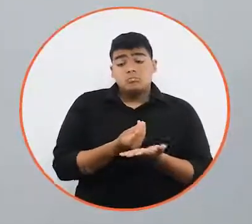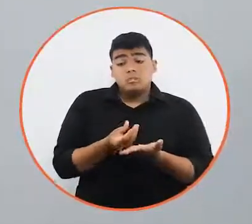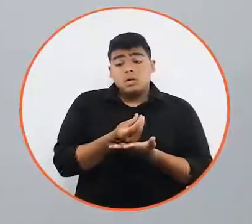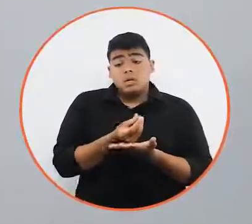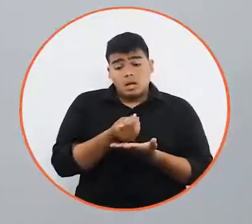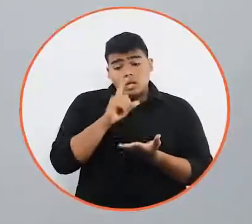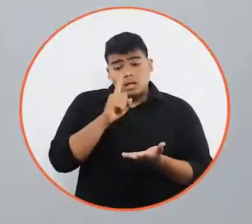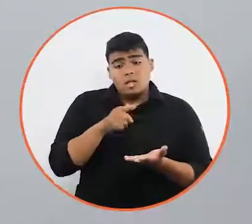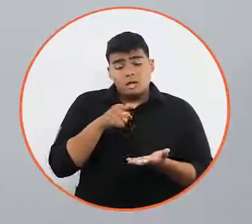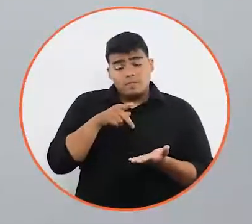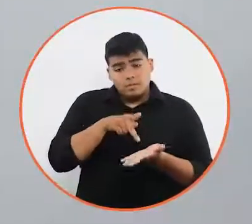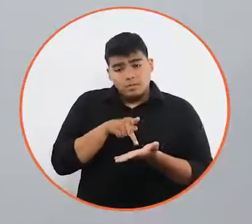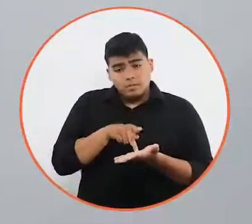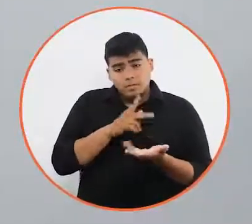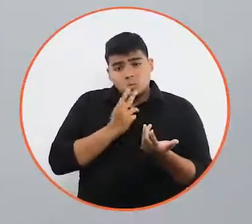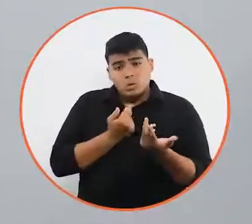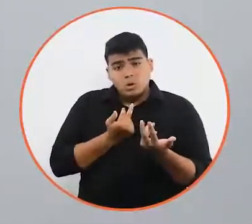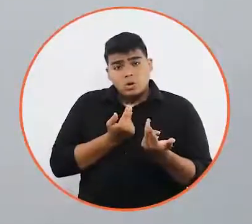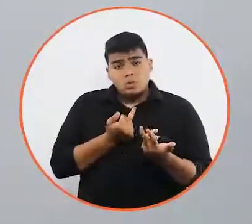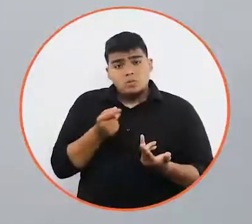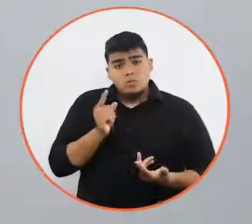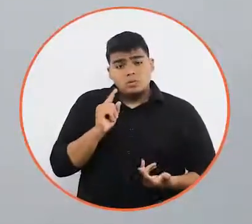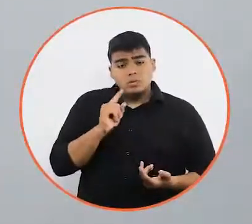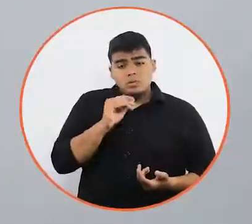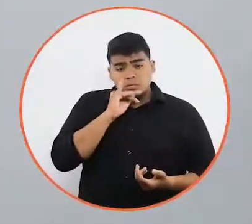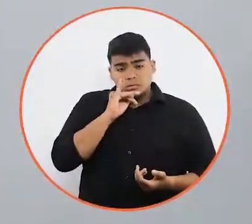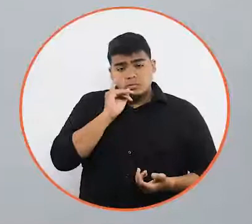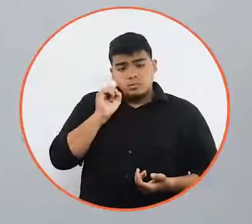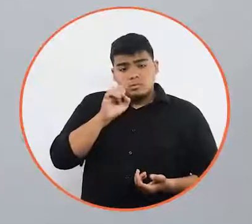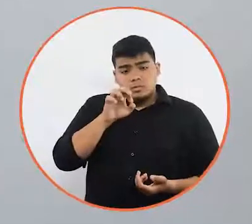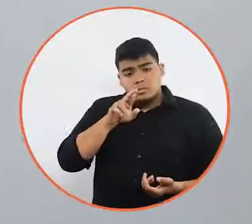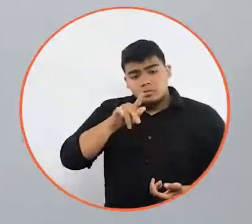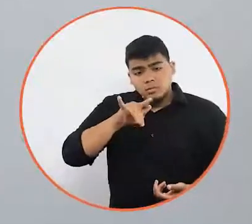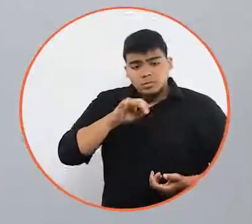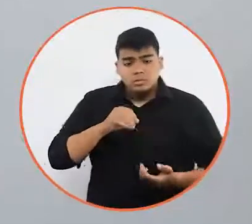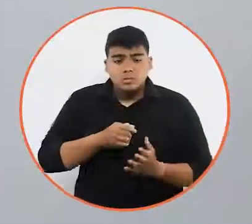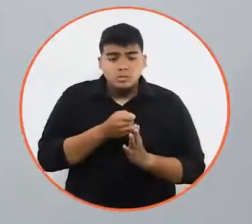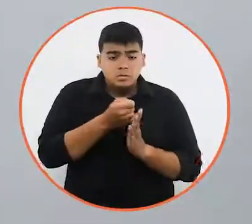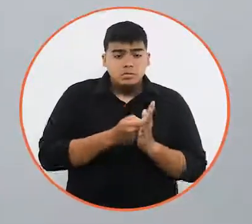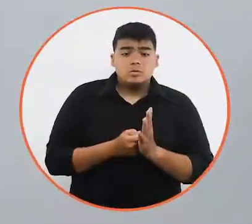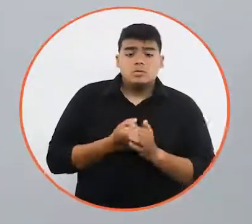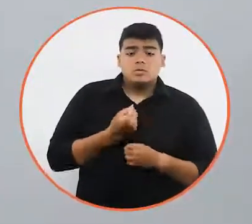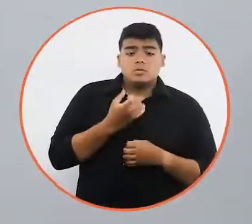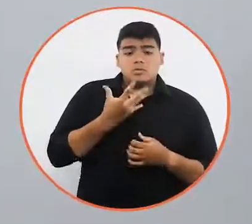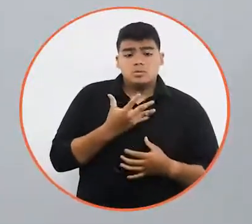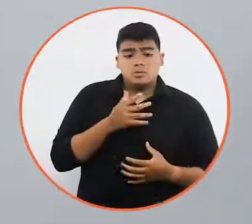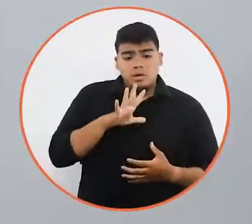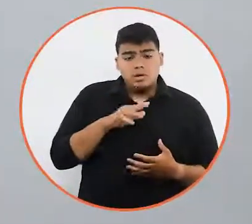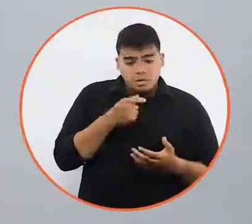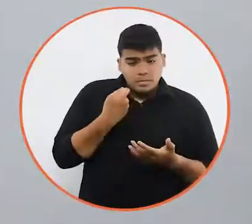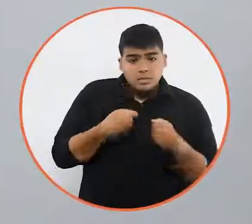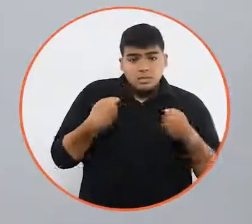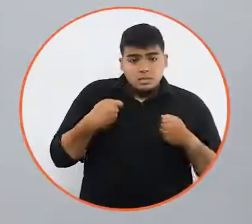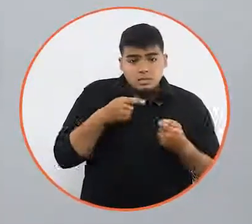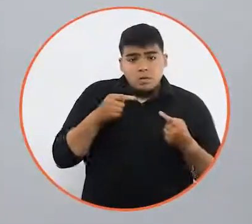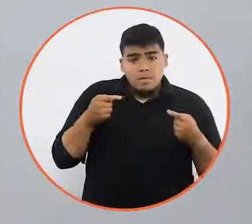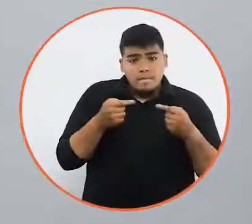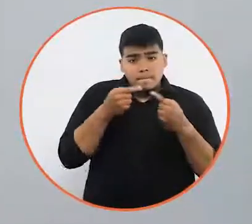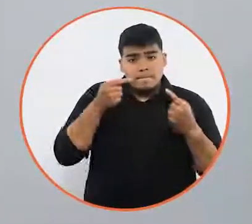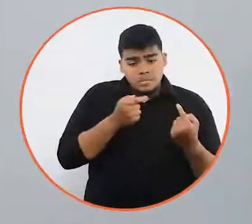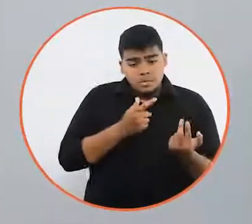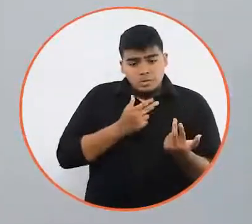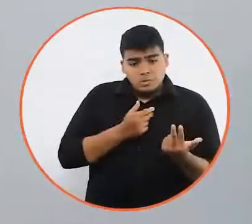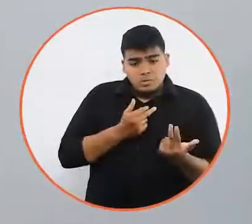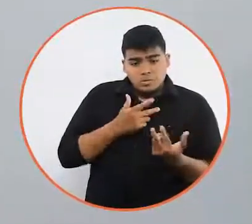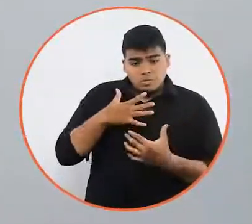poético, não é o eu do autor. Eu, Sérgio, escrevo um poema, mas aquele poema necessariamente ele não é obrigado a estar